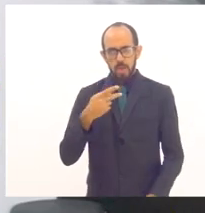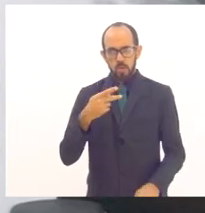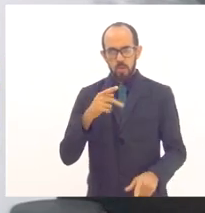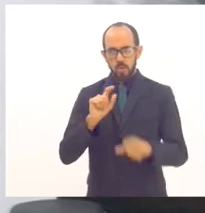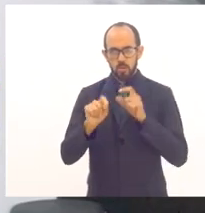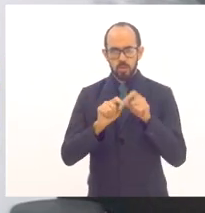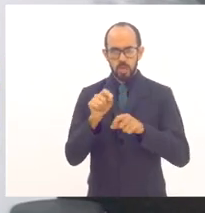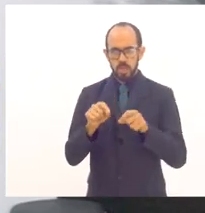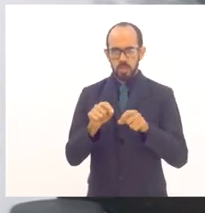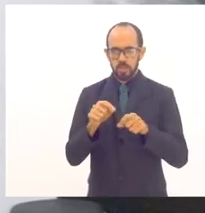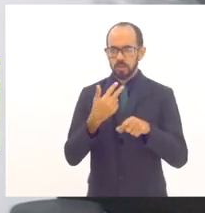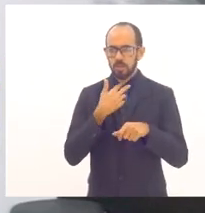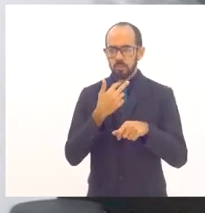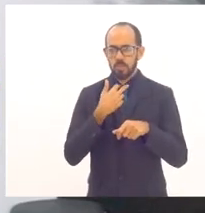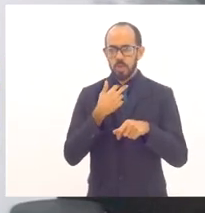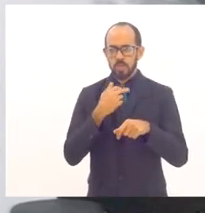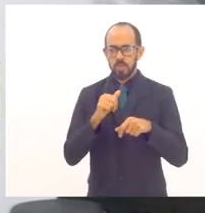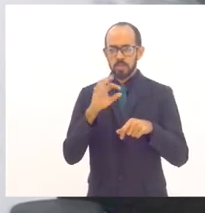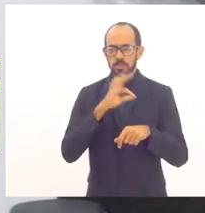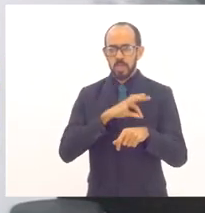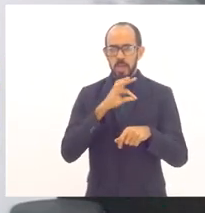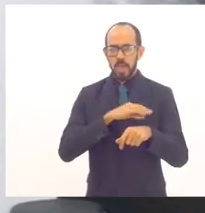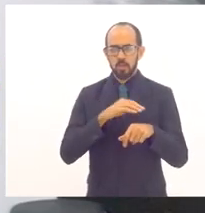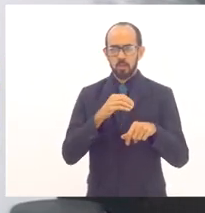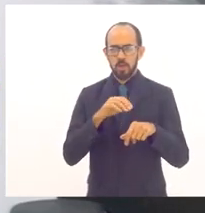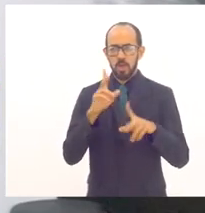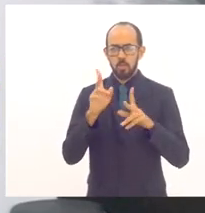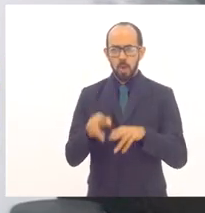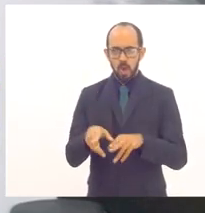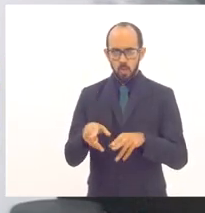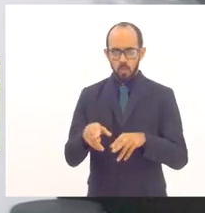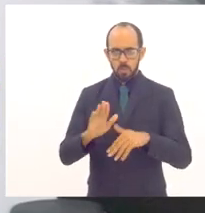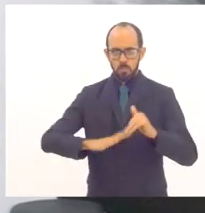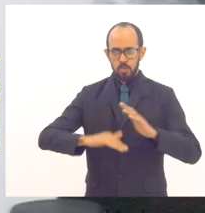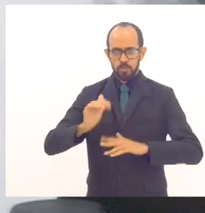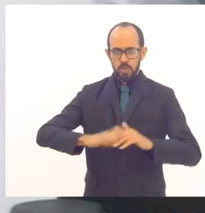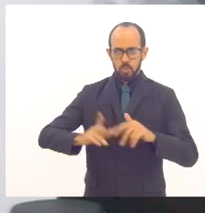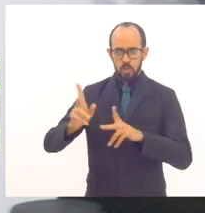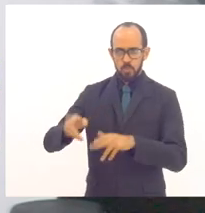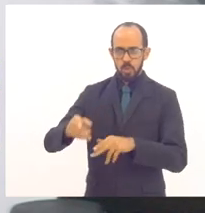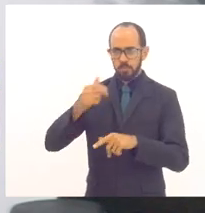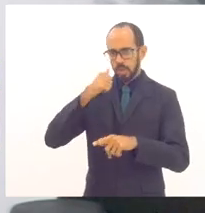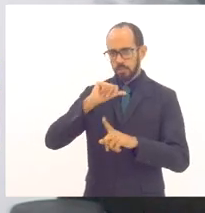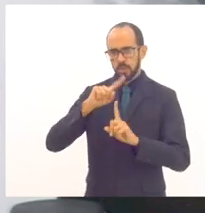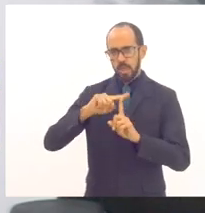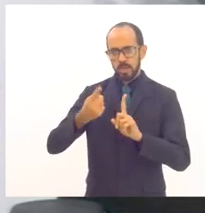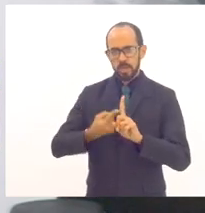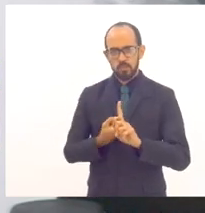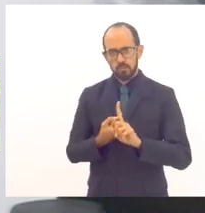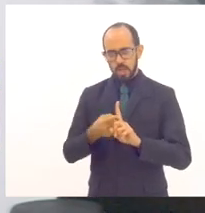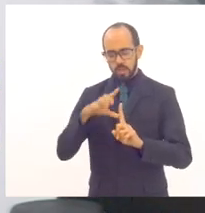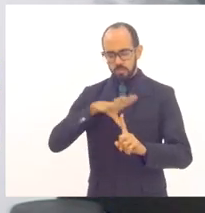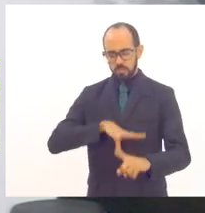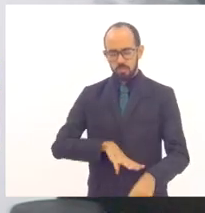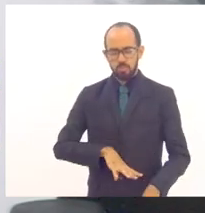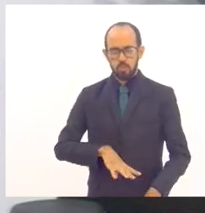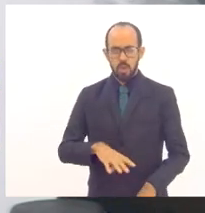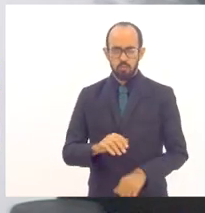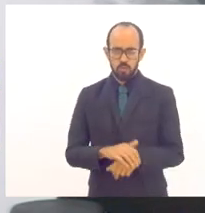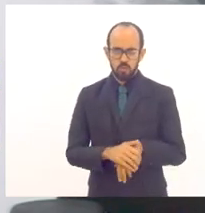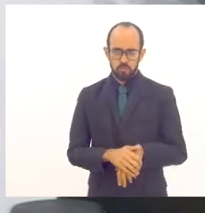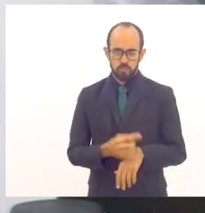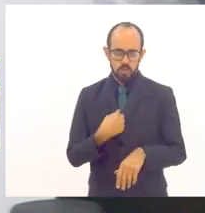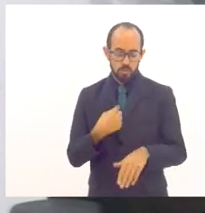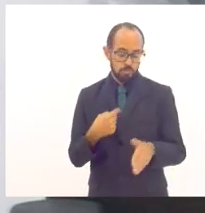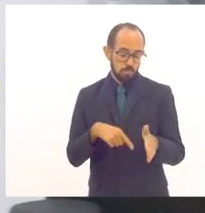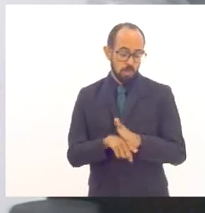seguinte, que não podia ter salário igual para função igual, porque as mulheres engravidavam e menstruavam. E eu